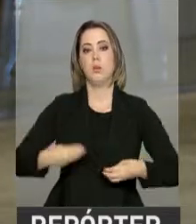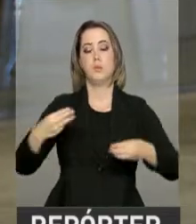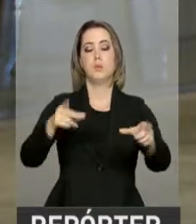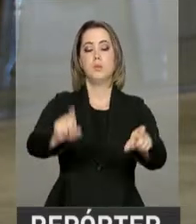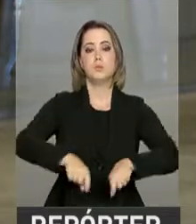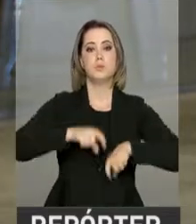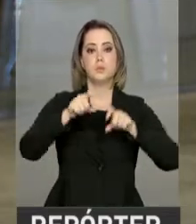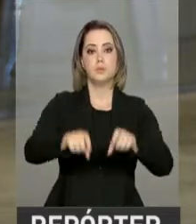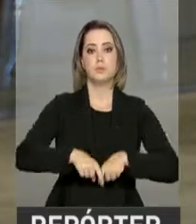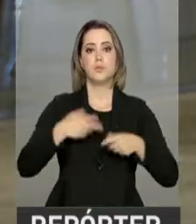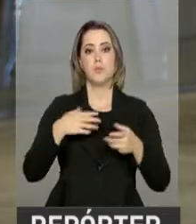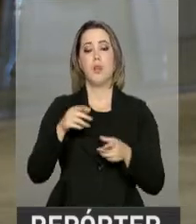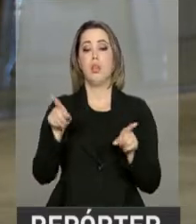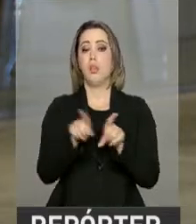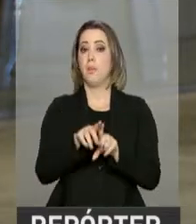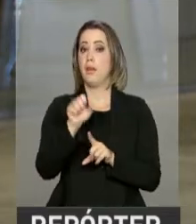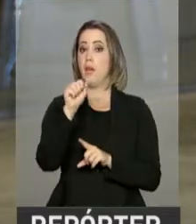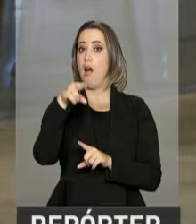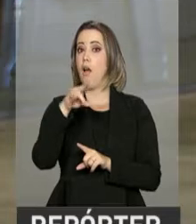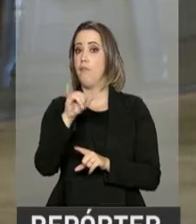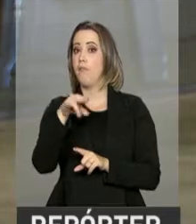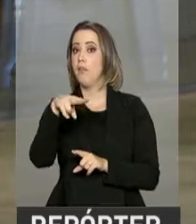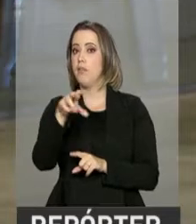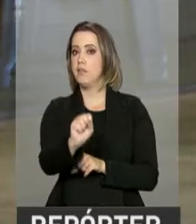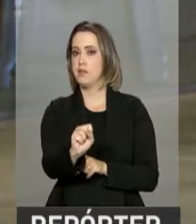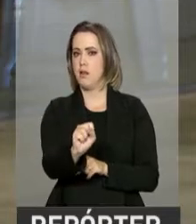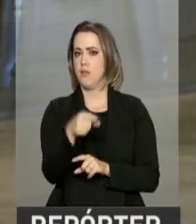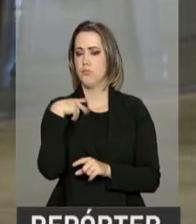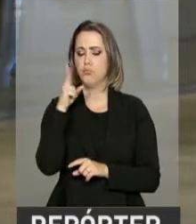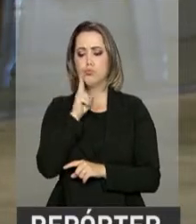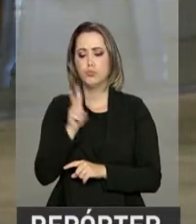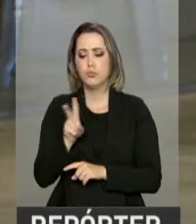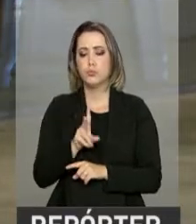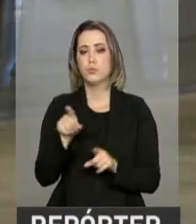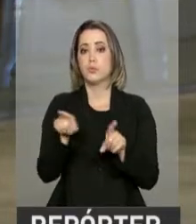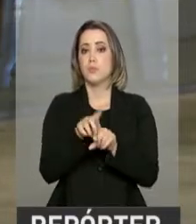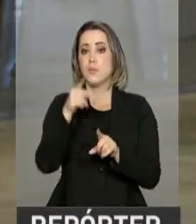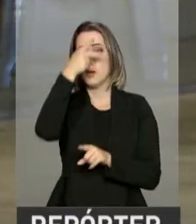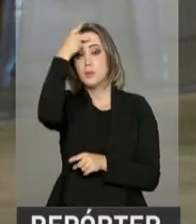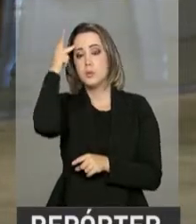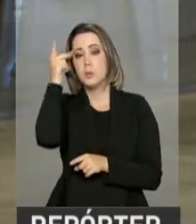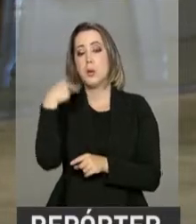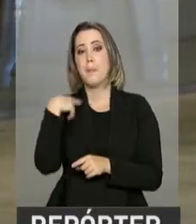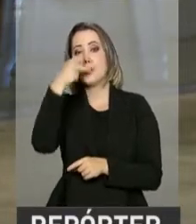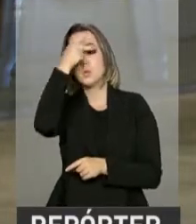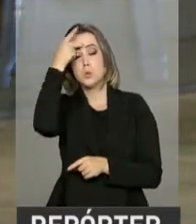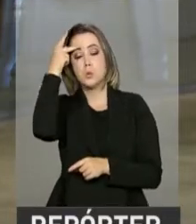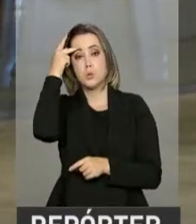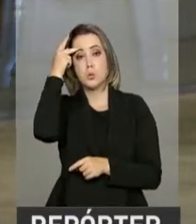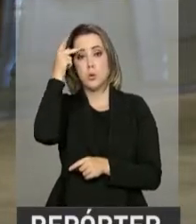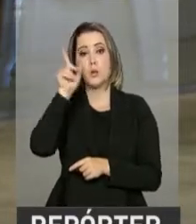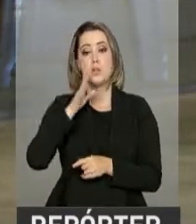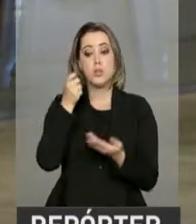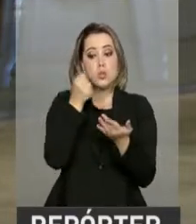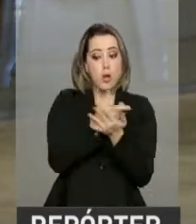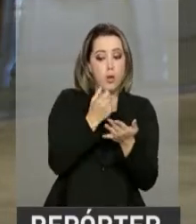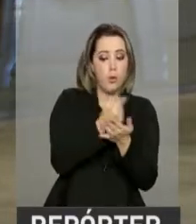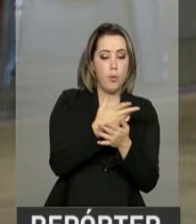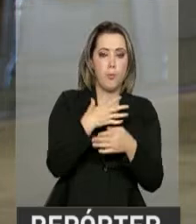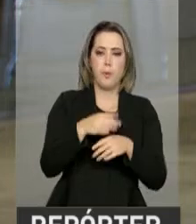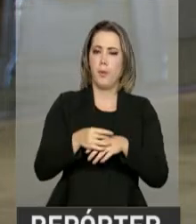ea anvisa a cena com também orienta o consumidor que tiver adquirido carnes produzidas ou comercializadas